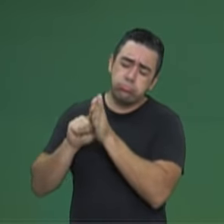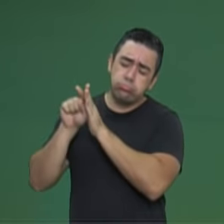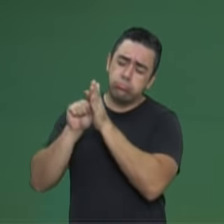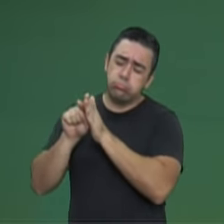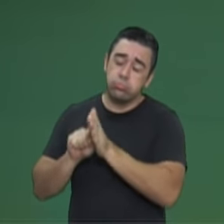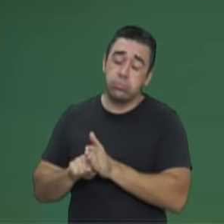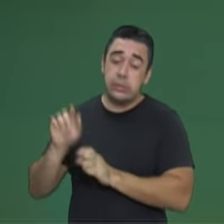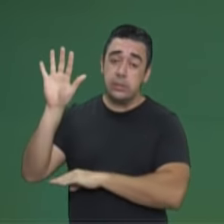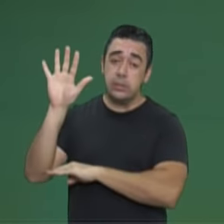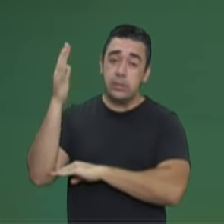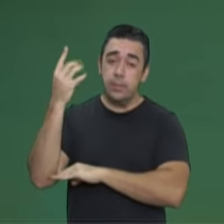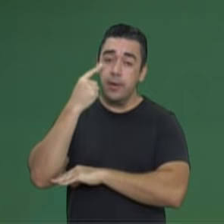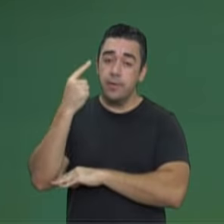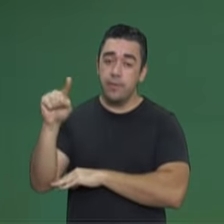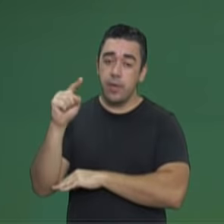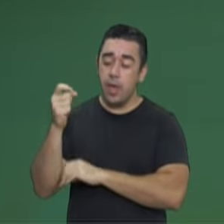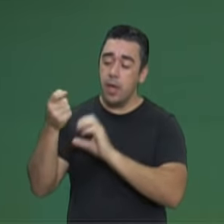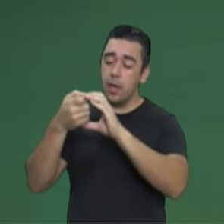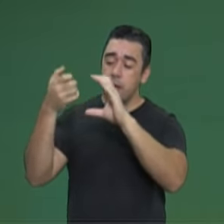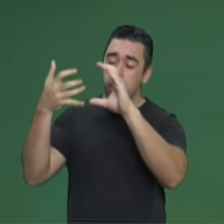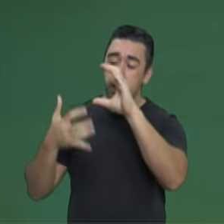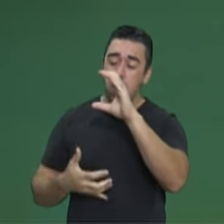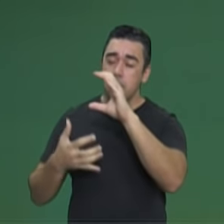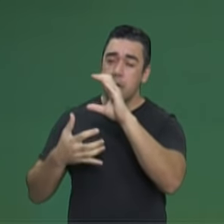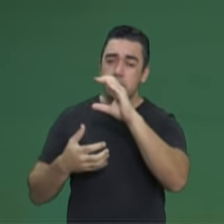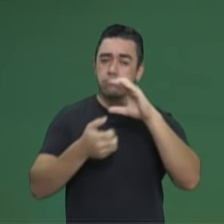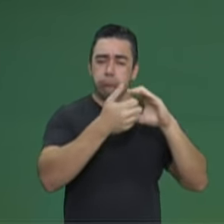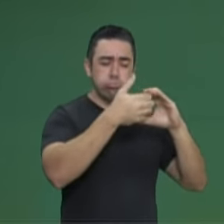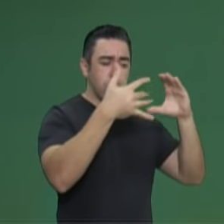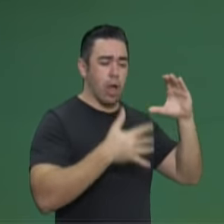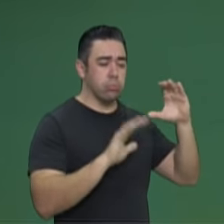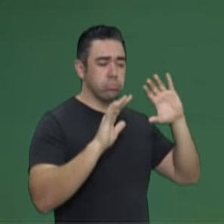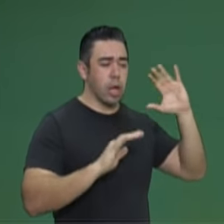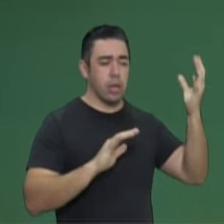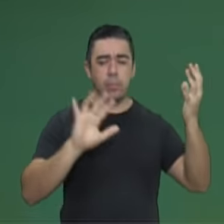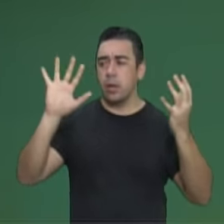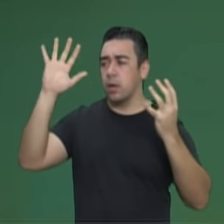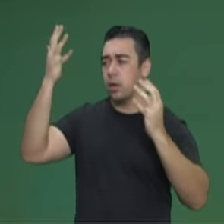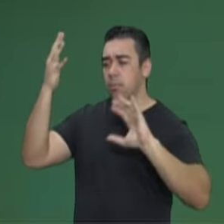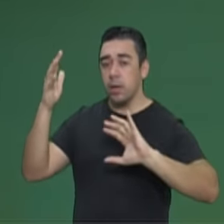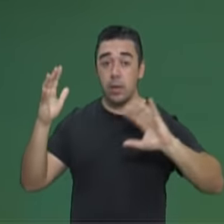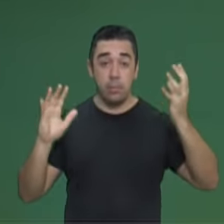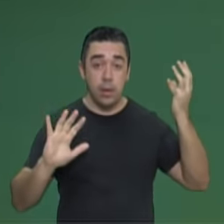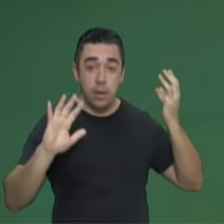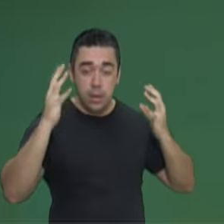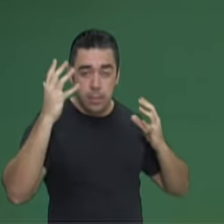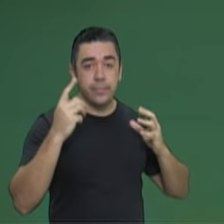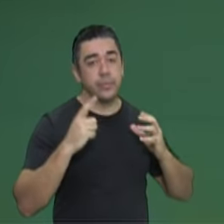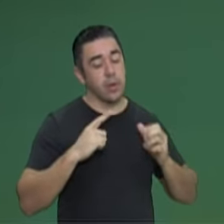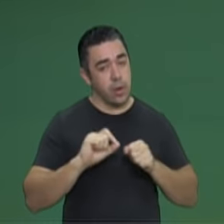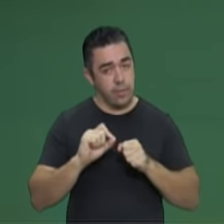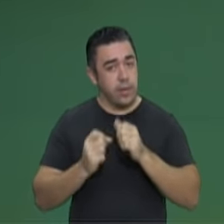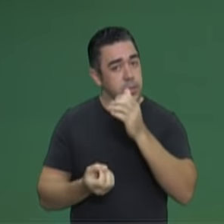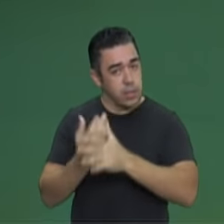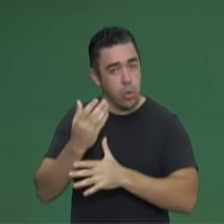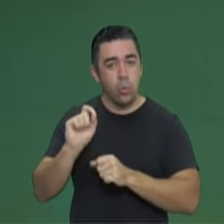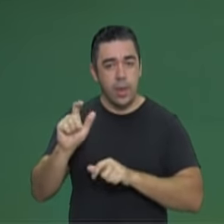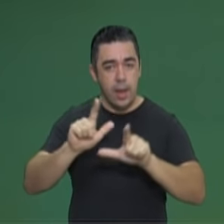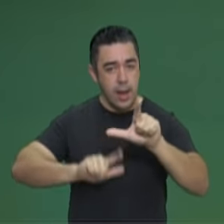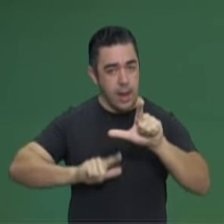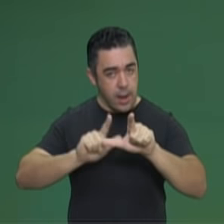que se dedicou a classificar o clima do nosso planeta. E quando fez essa classificação, ele criou letras para